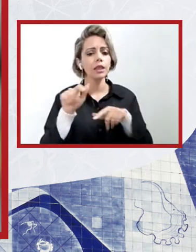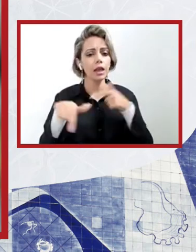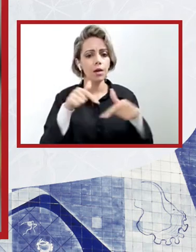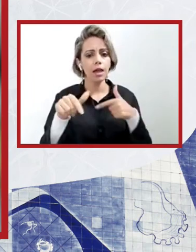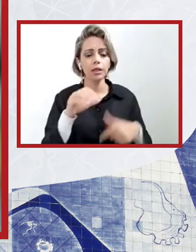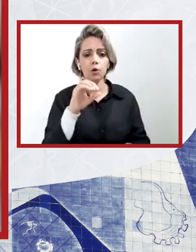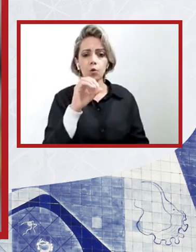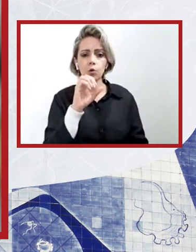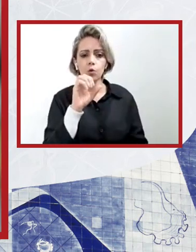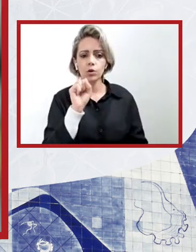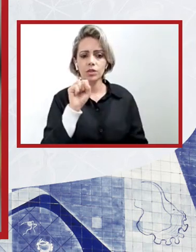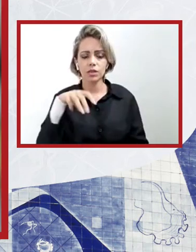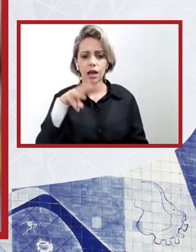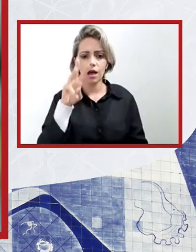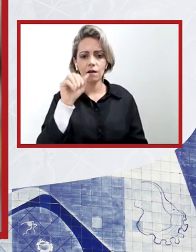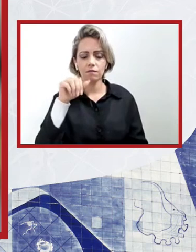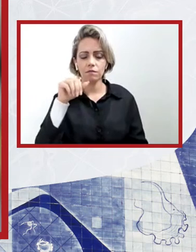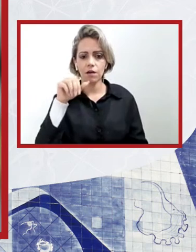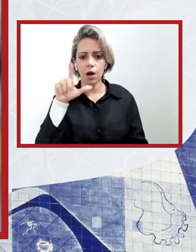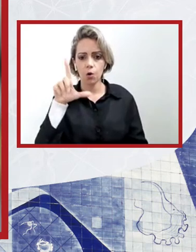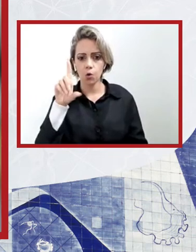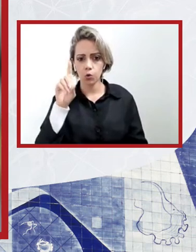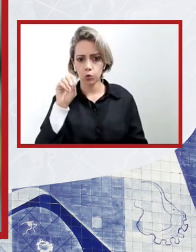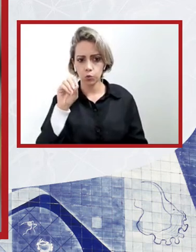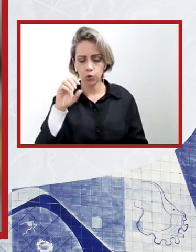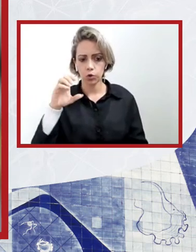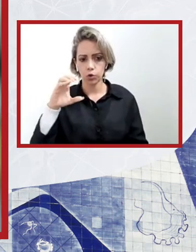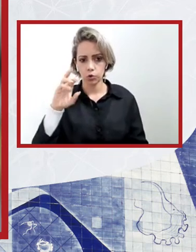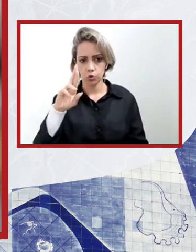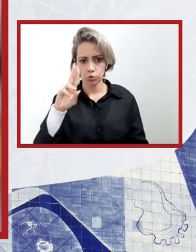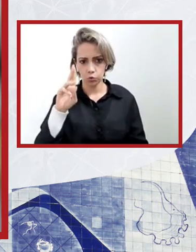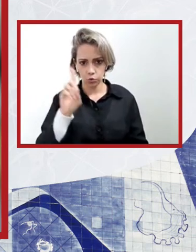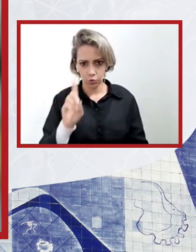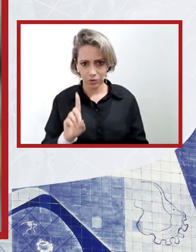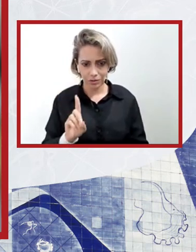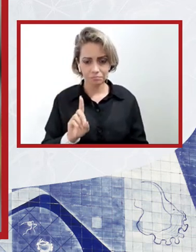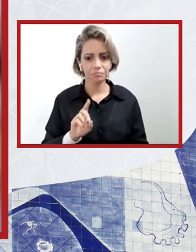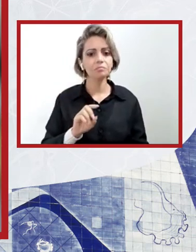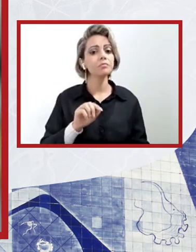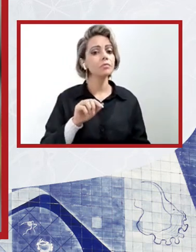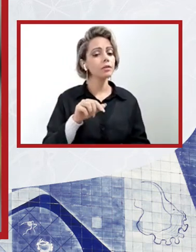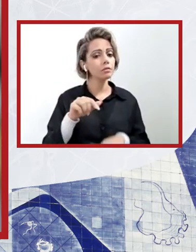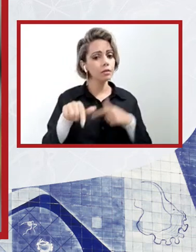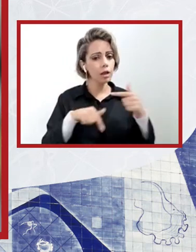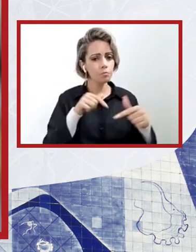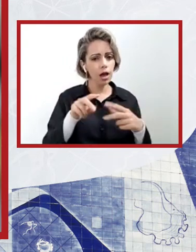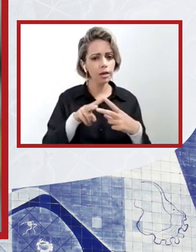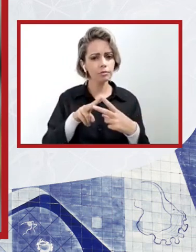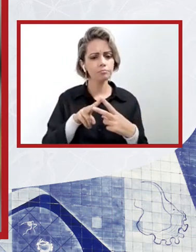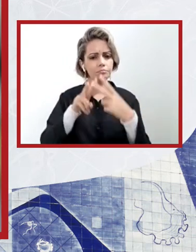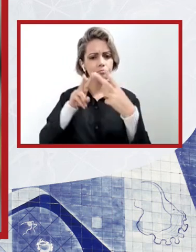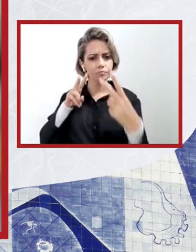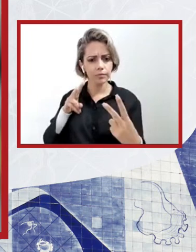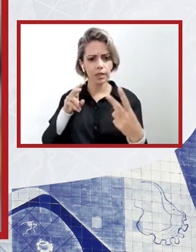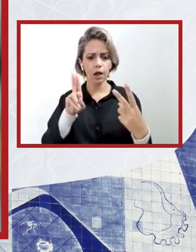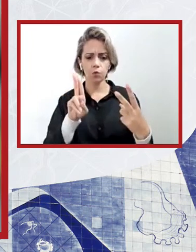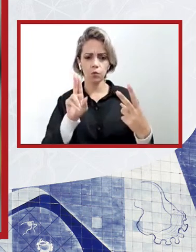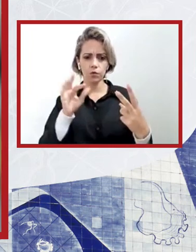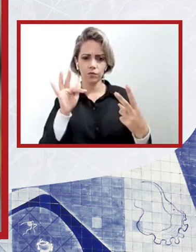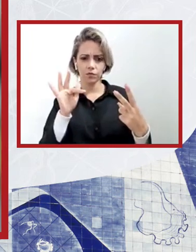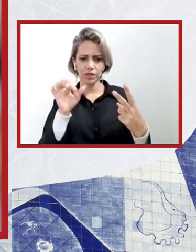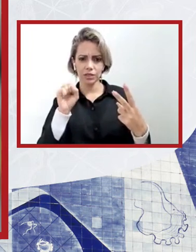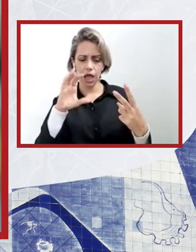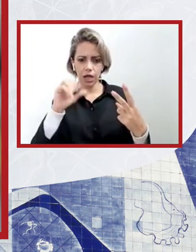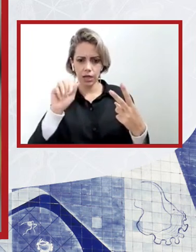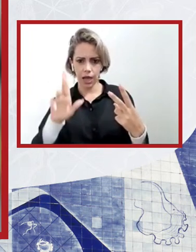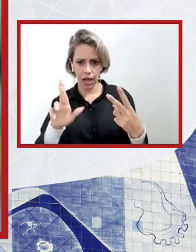em Ciências Biológicas pela UFRJ e especialização em Gestão da Educação à Distância pela UFSCar. Atualmente é professora de Ensino Básico,